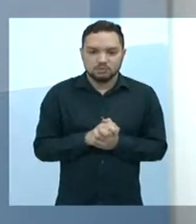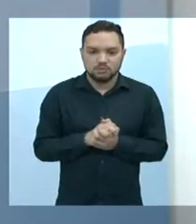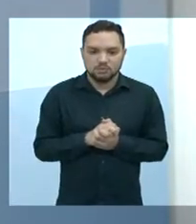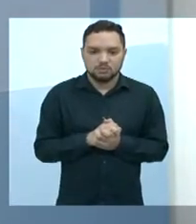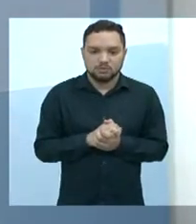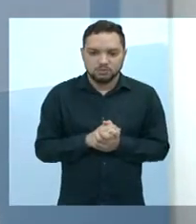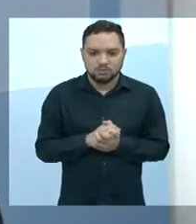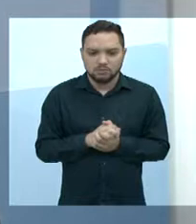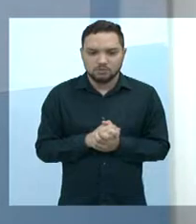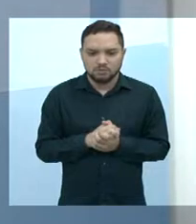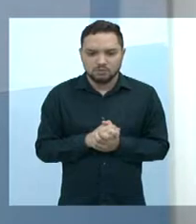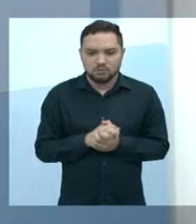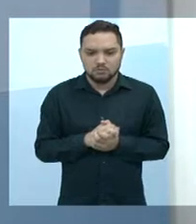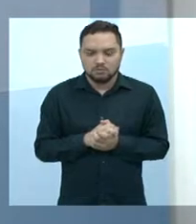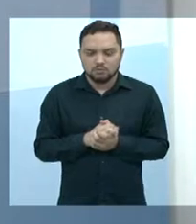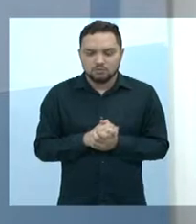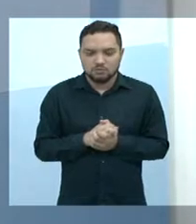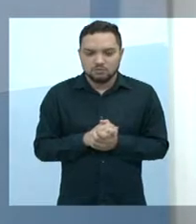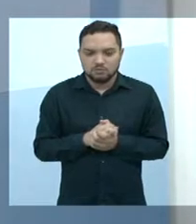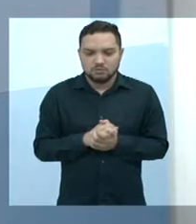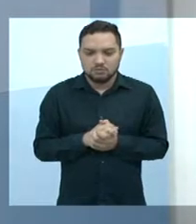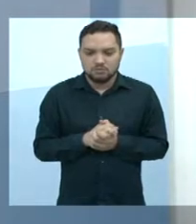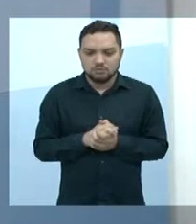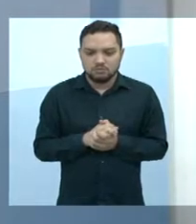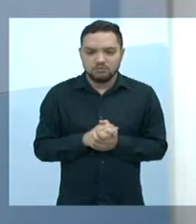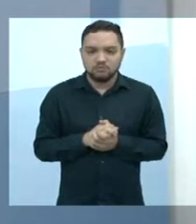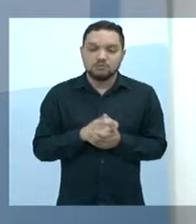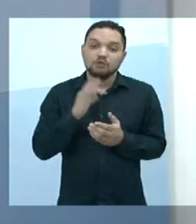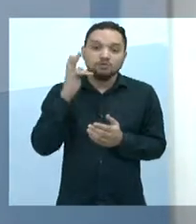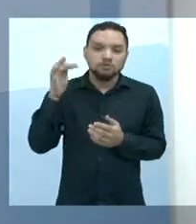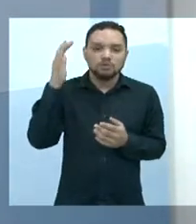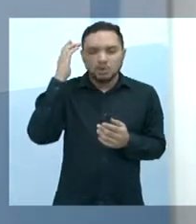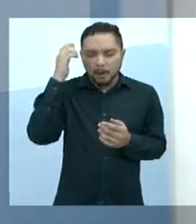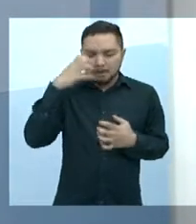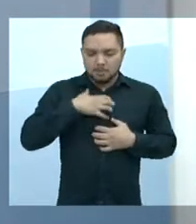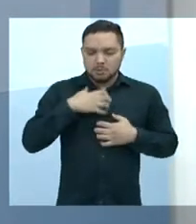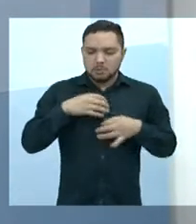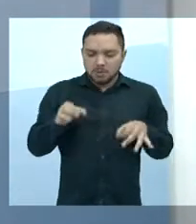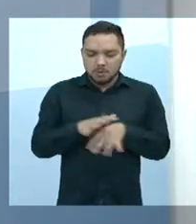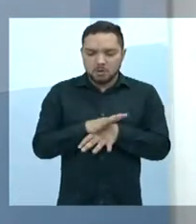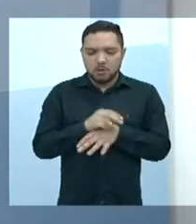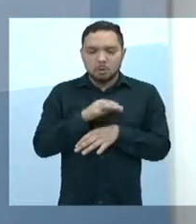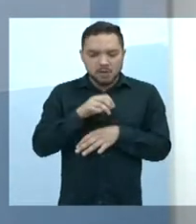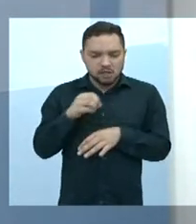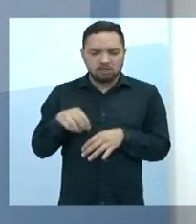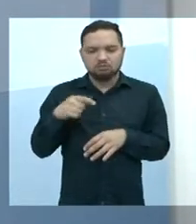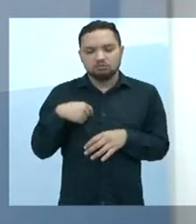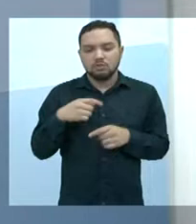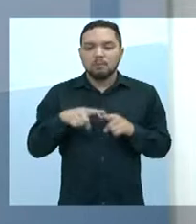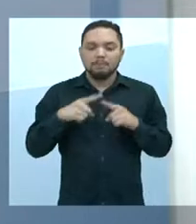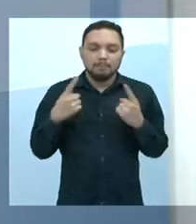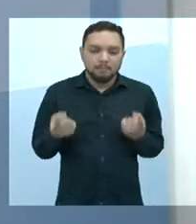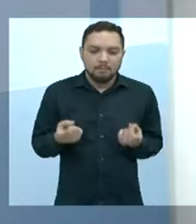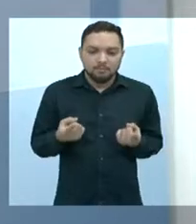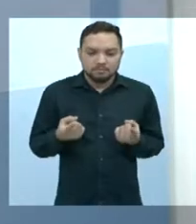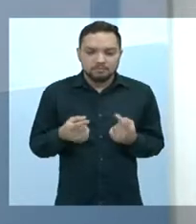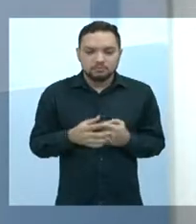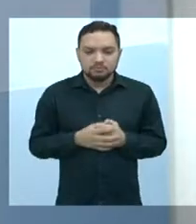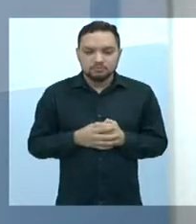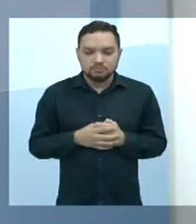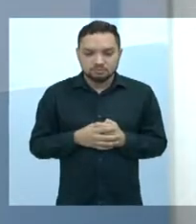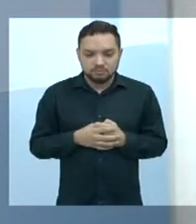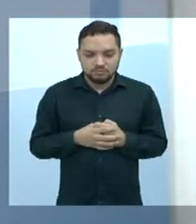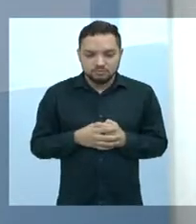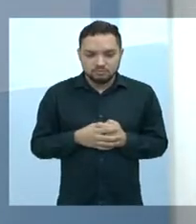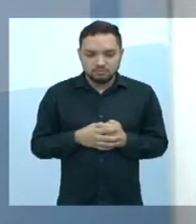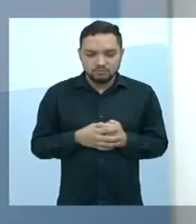até quando eu achar que cumpri minha missão aqui, mas mesmo assim, eu ainda não descarto, quando eu